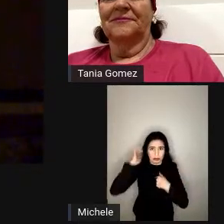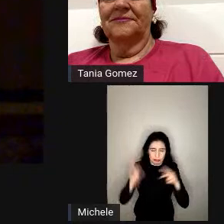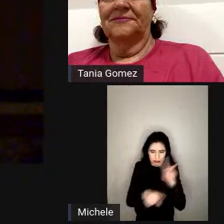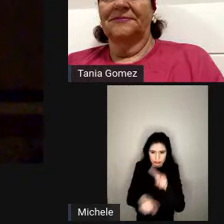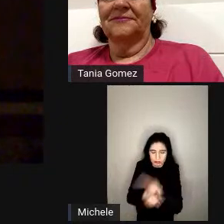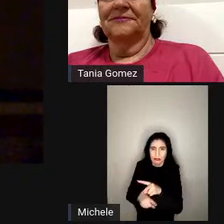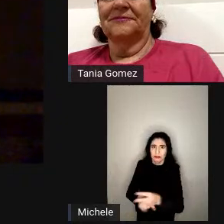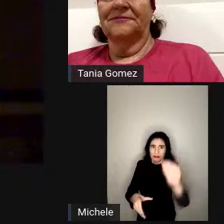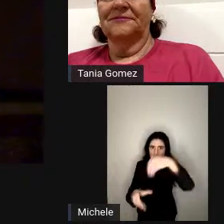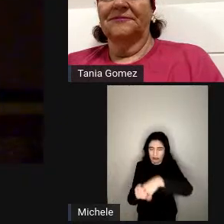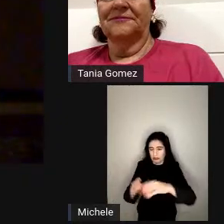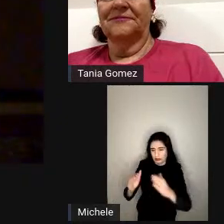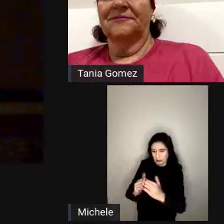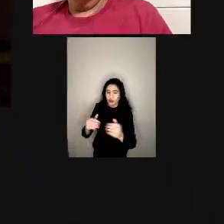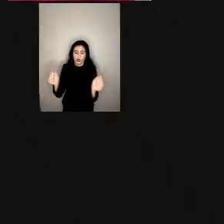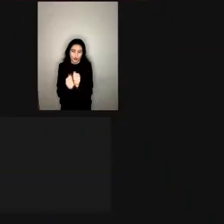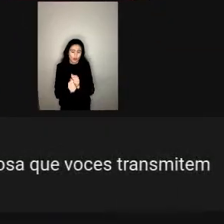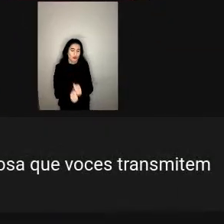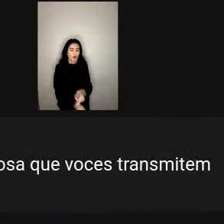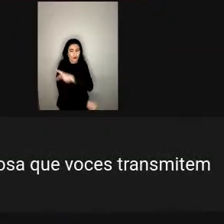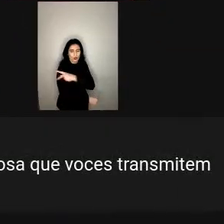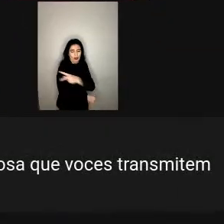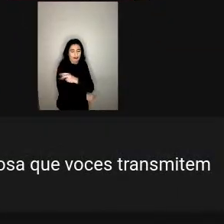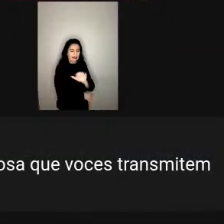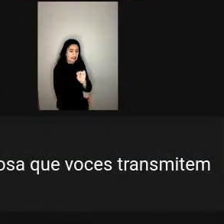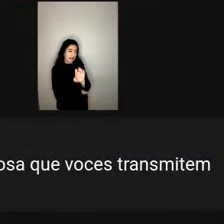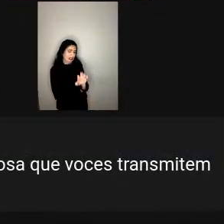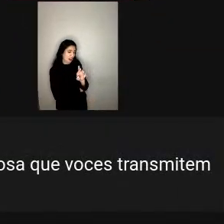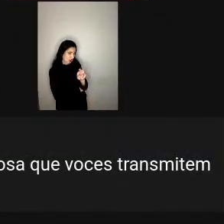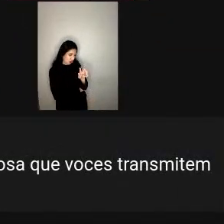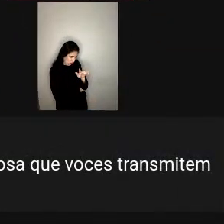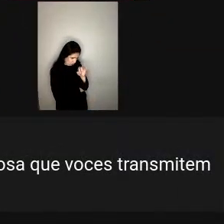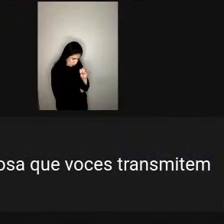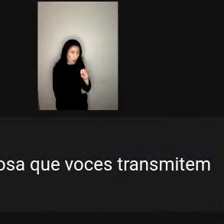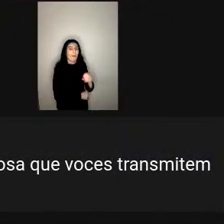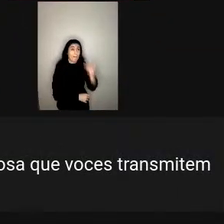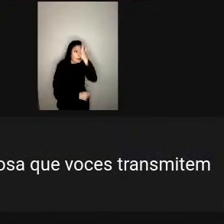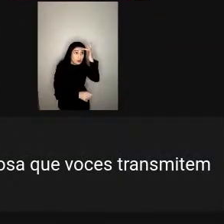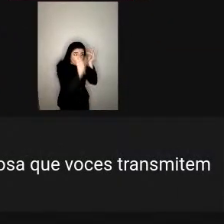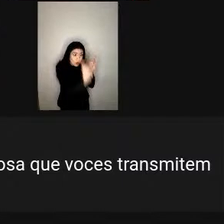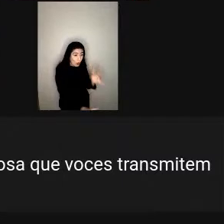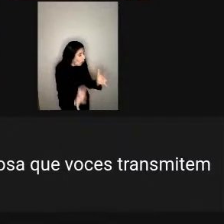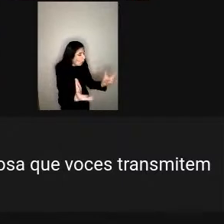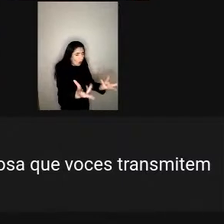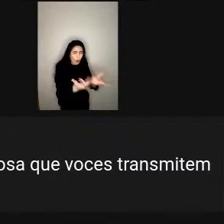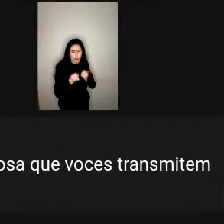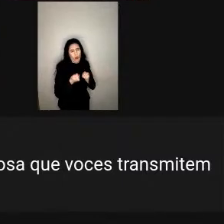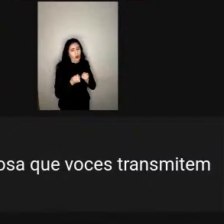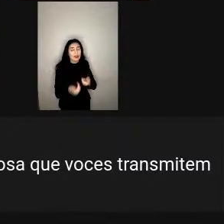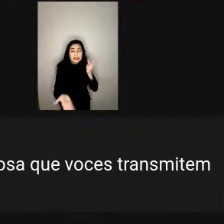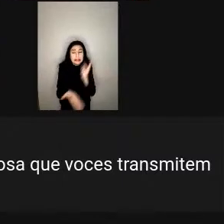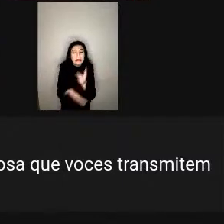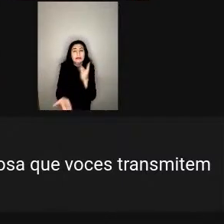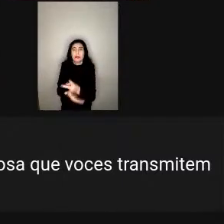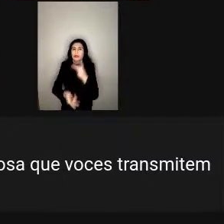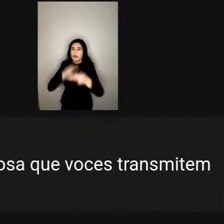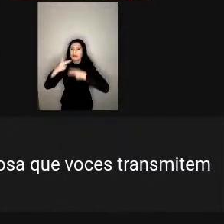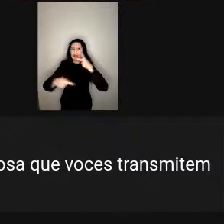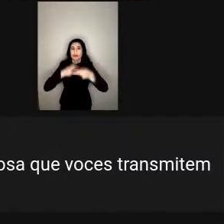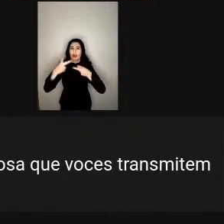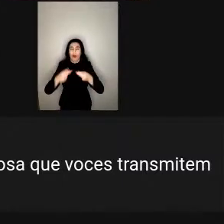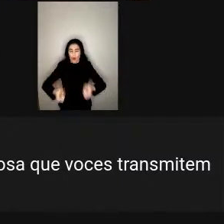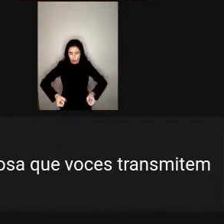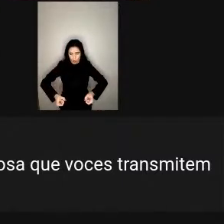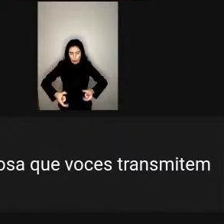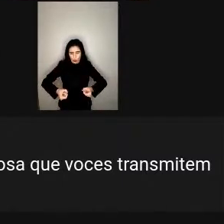casa pelo meu chefe, o Dr. Sérgio, que é uma pessoa extraordinária, e eu sempre comento que eu acho que o câncer,